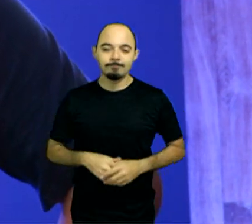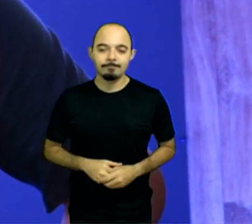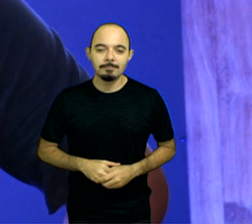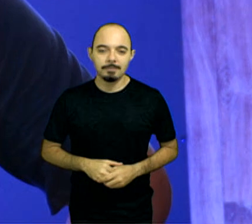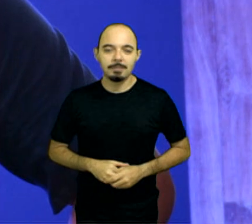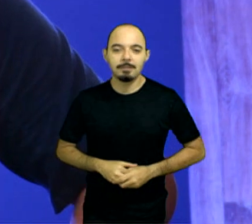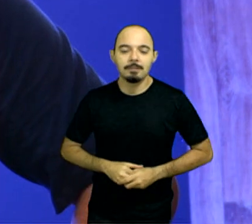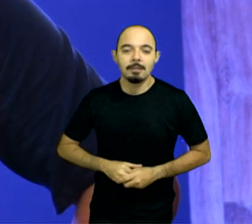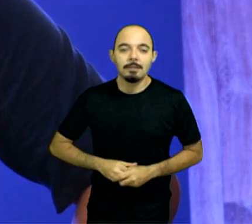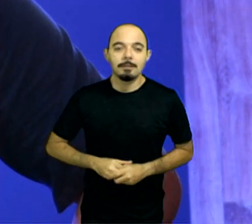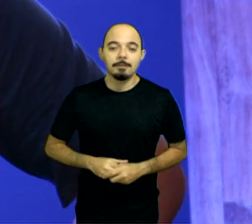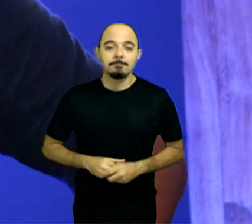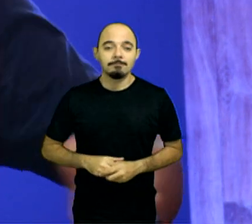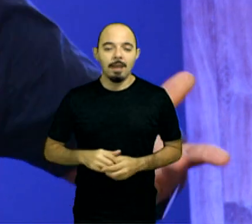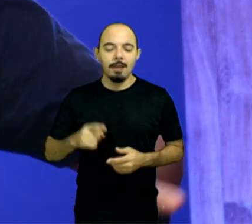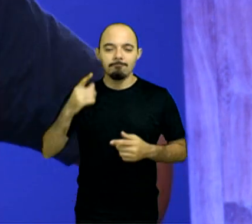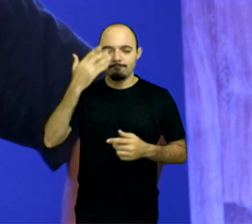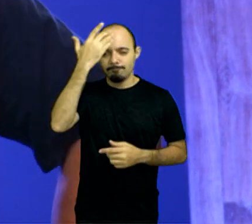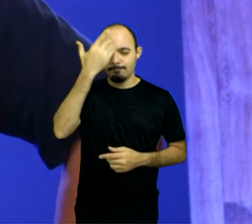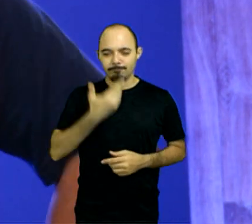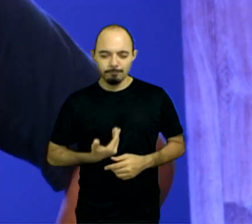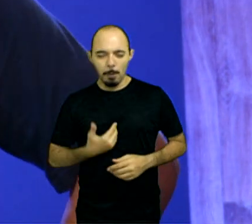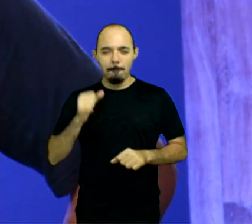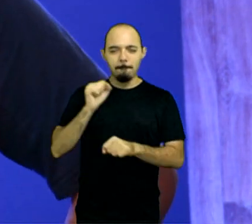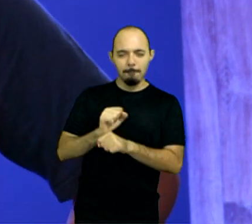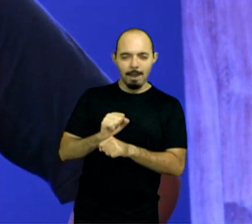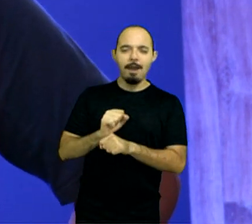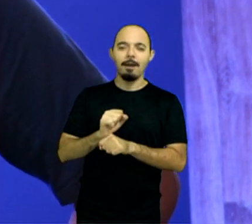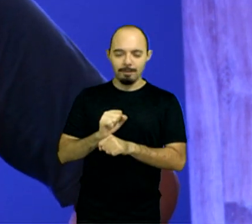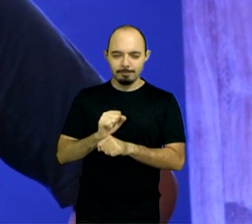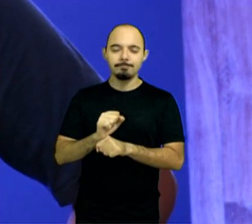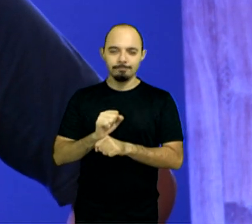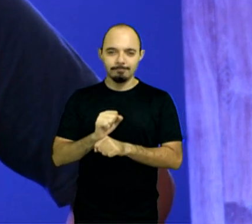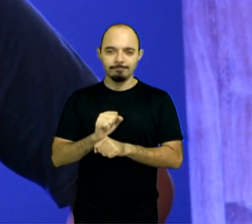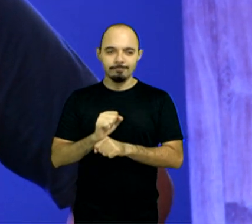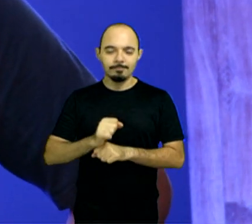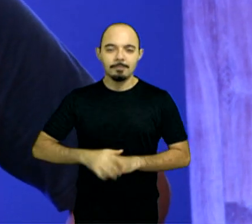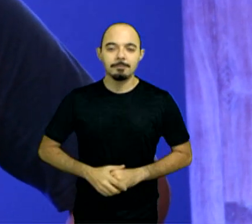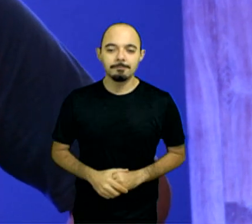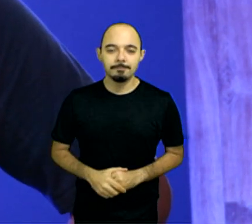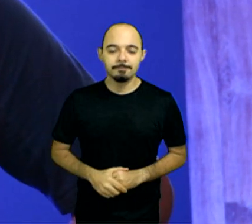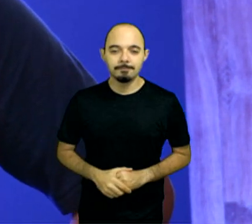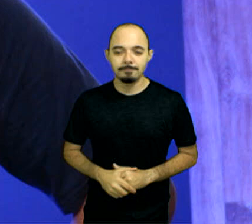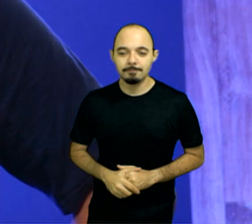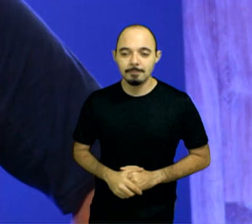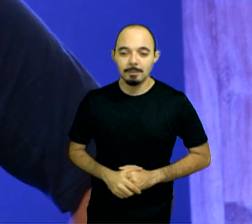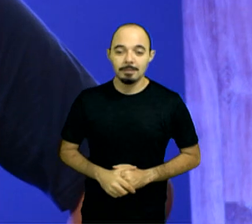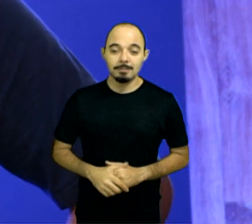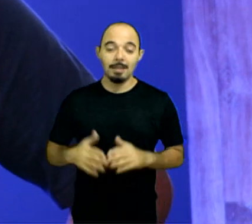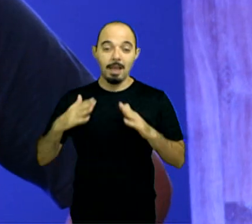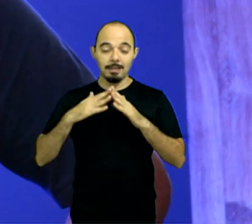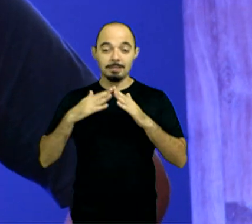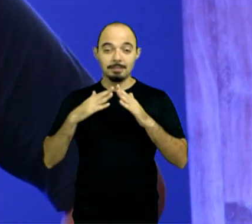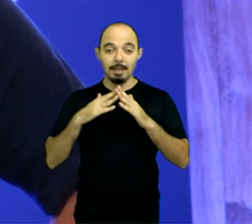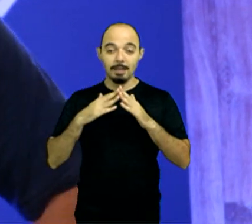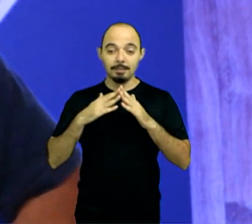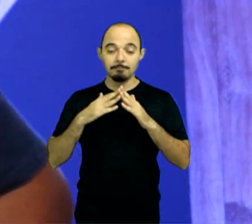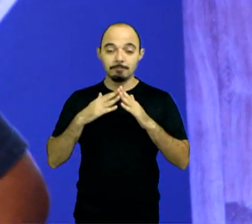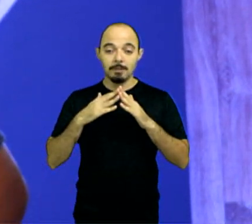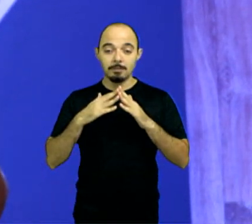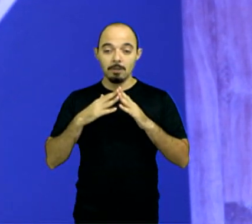saem disso, às vezes saem com sequela, ou óbito, né? E eu estive em casa, e eu sempre falei isso no coral,